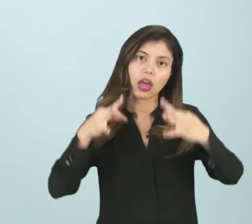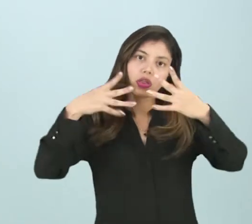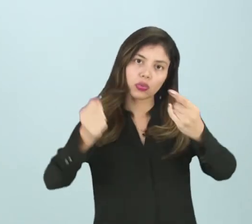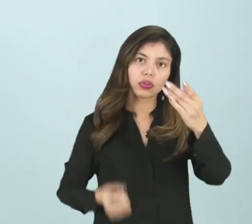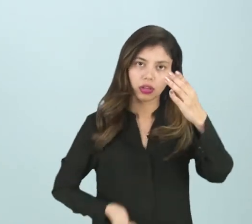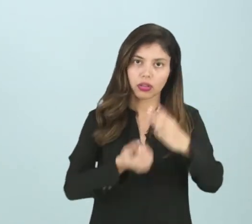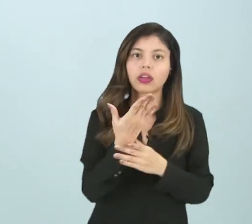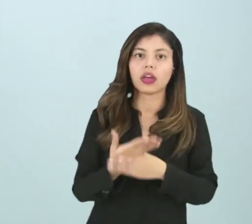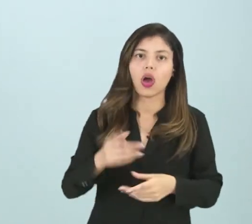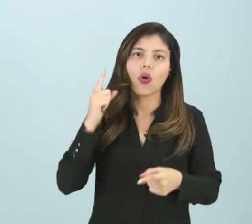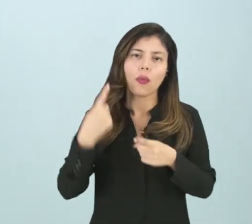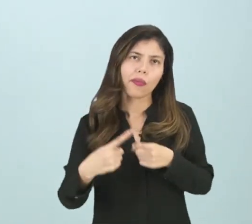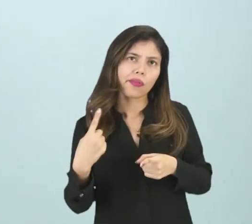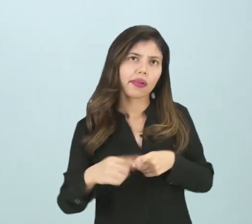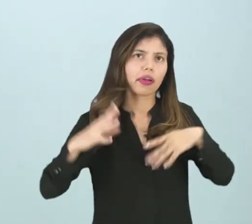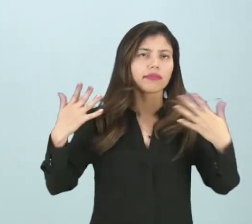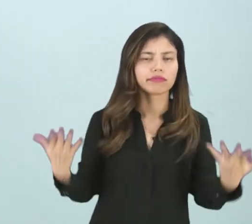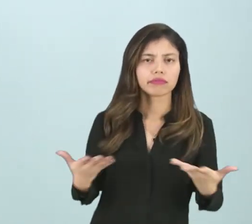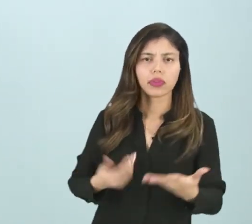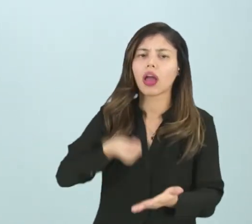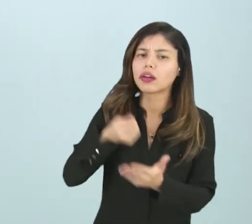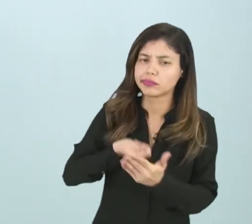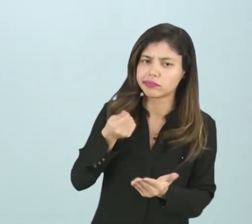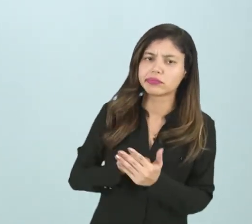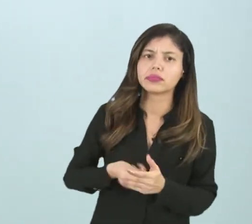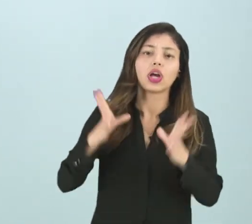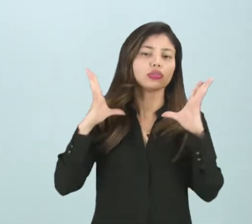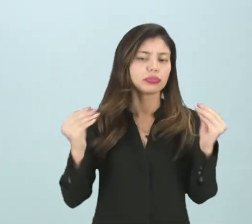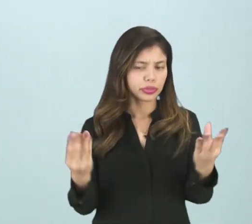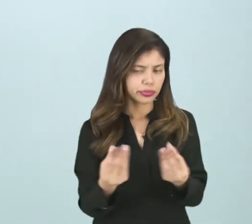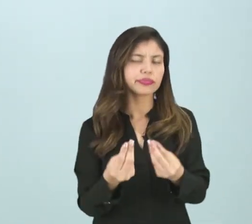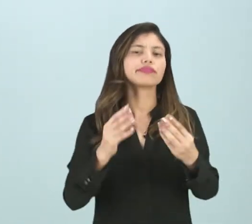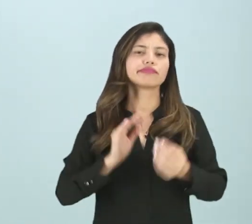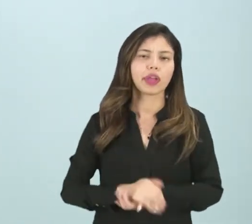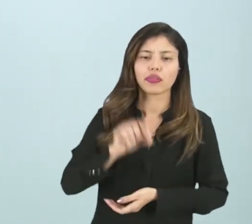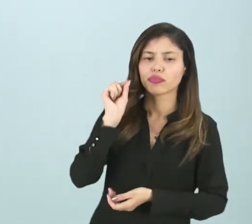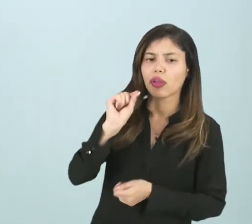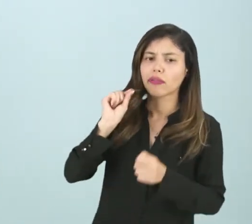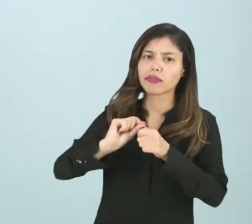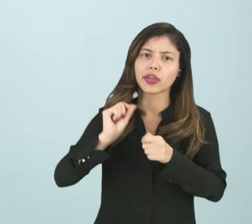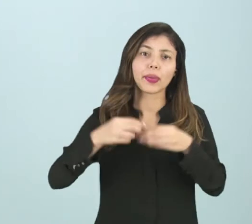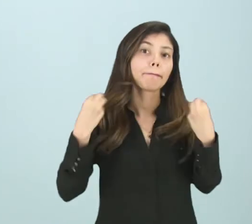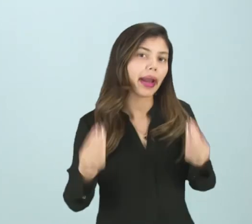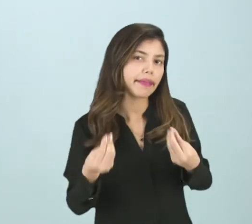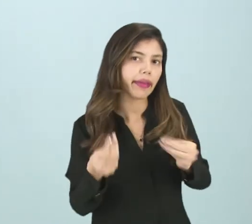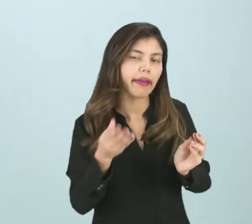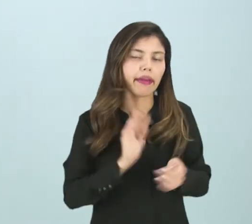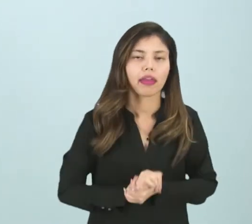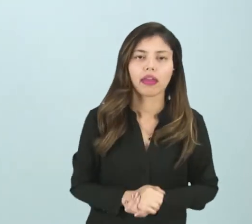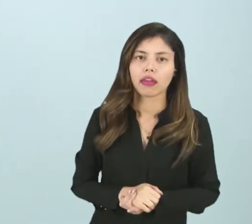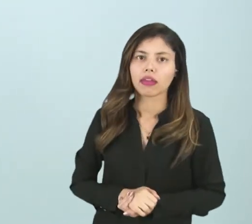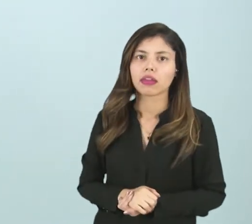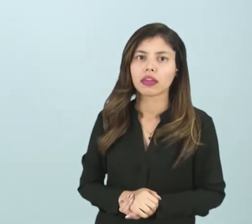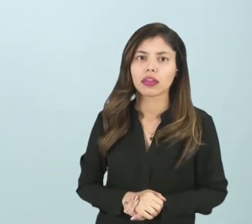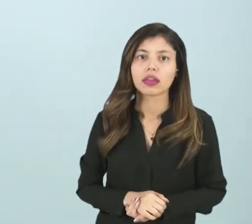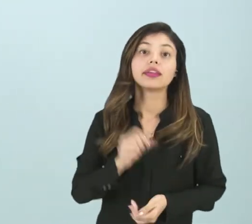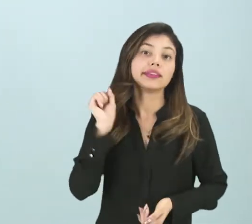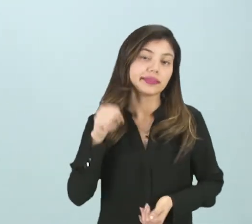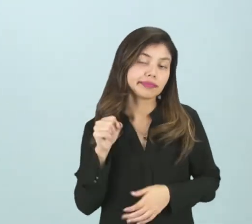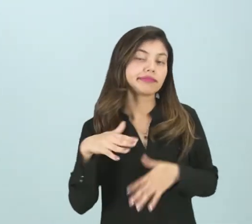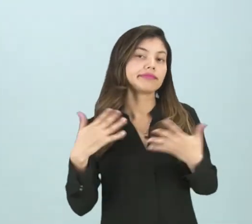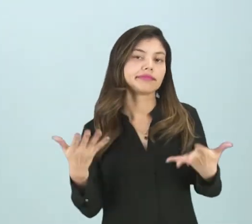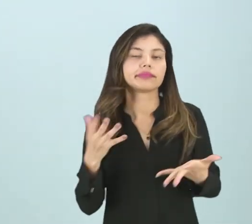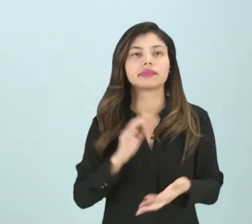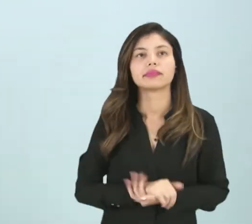uma existência, uma causalidade e uma substância, né? Do que é feito, para que é feito e é feito sim, né?